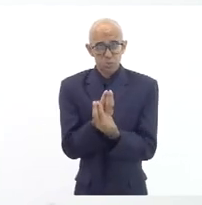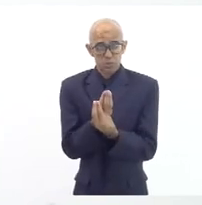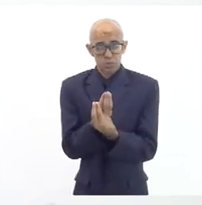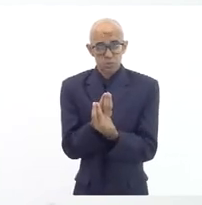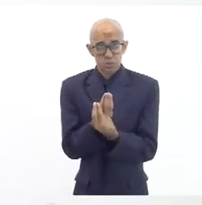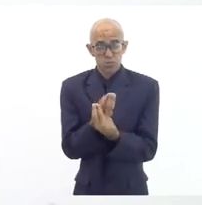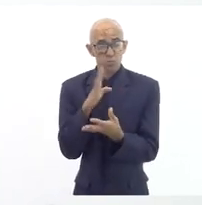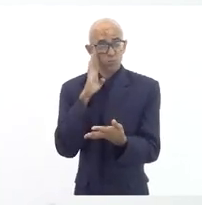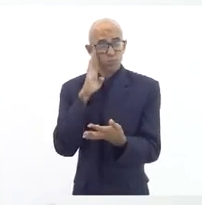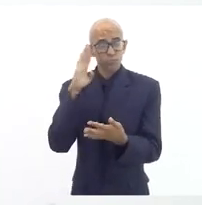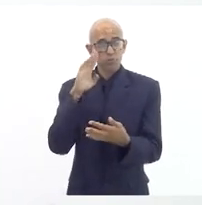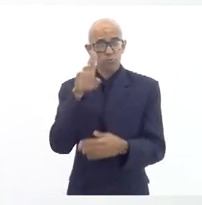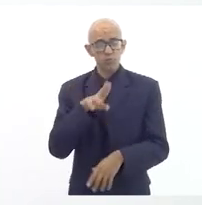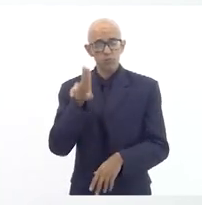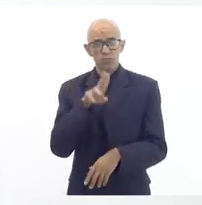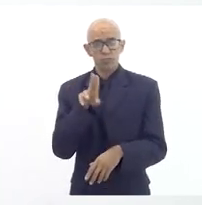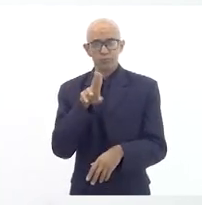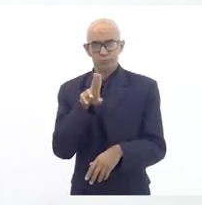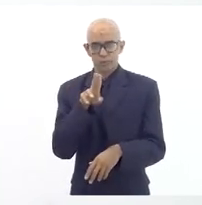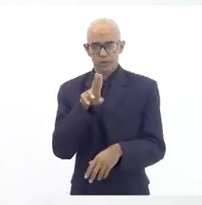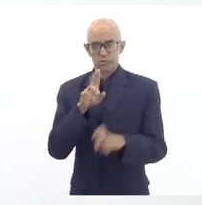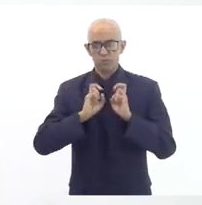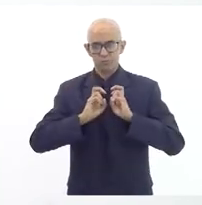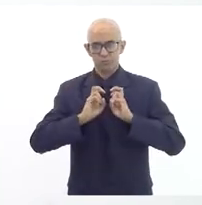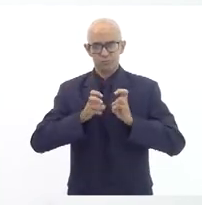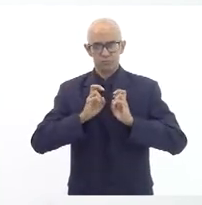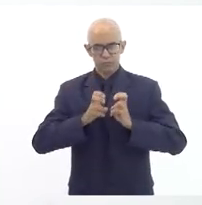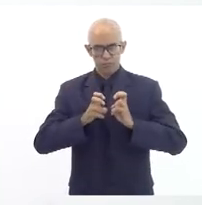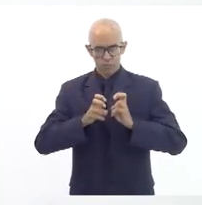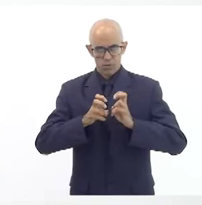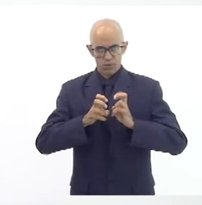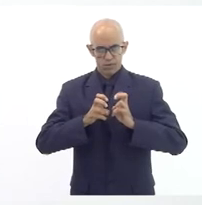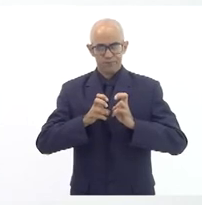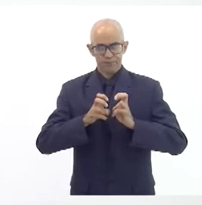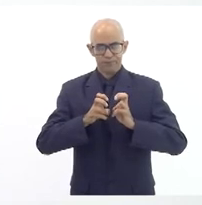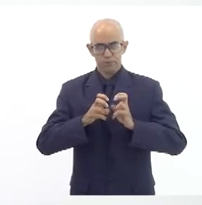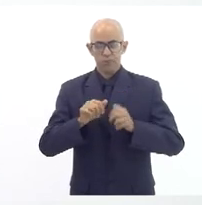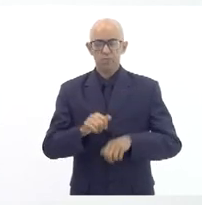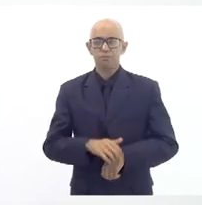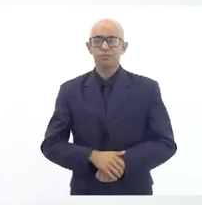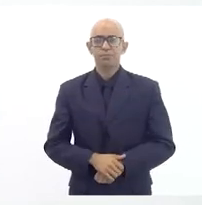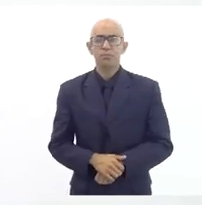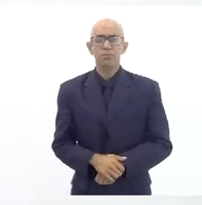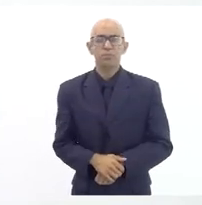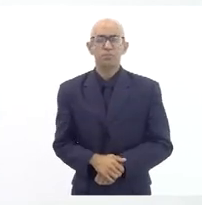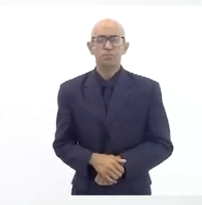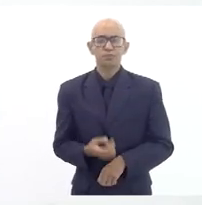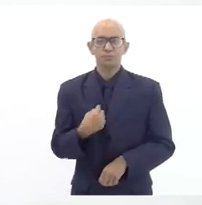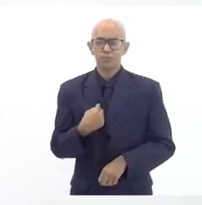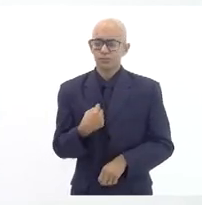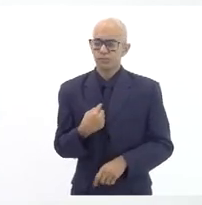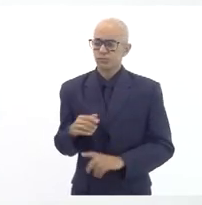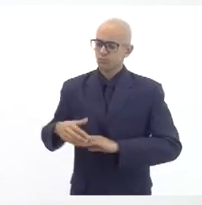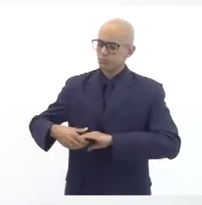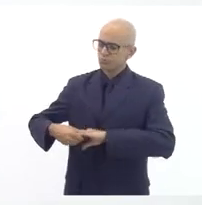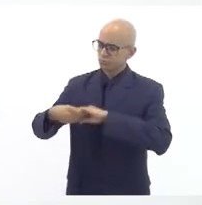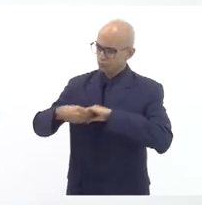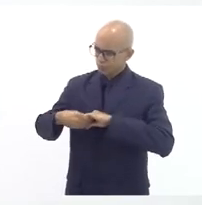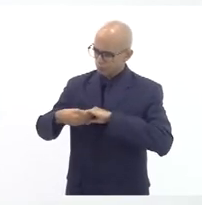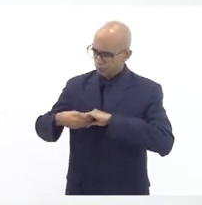utilizam o transporte público ferroviário. Eu faço aqui a menção à Vossa Excelência